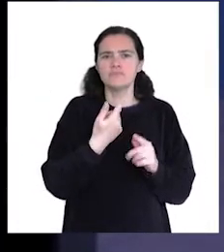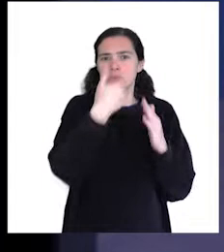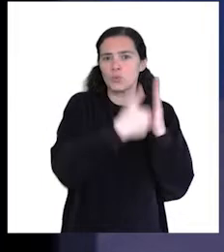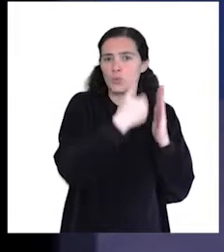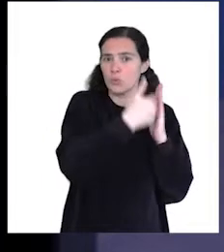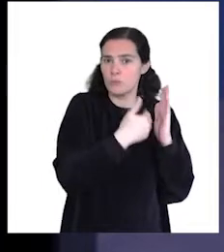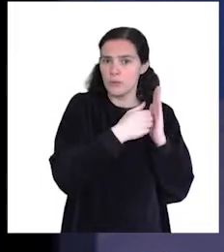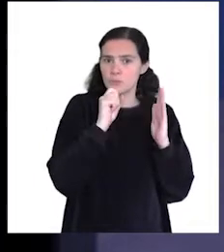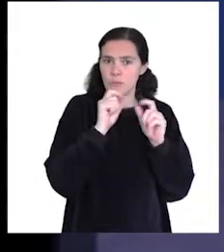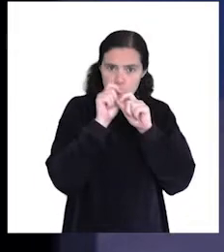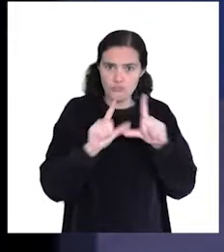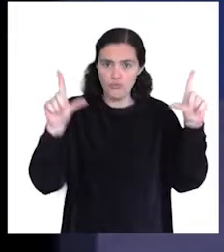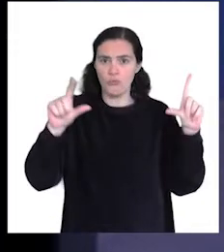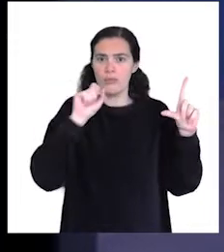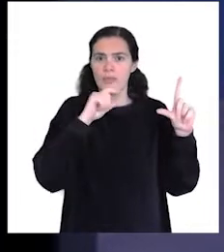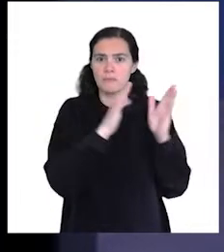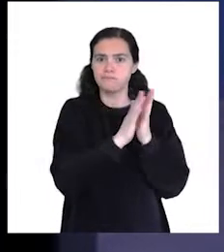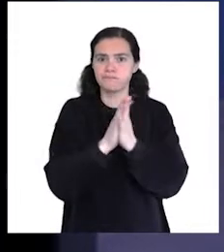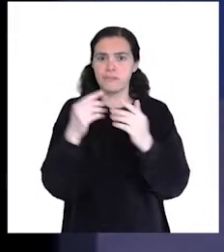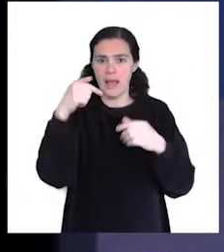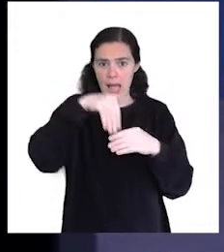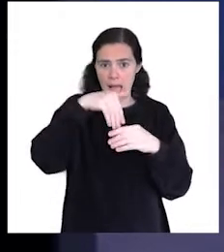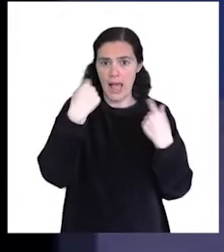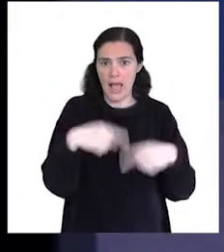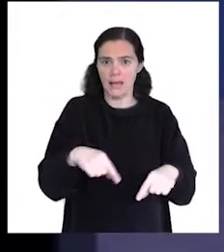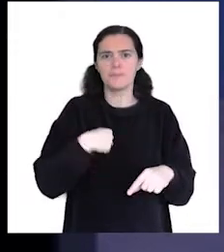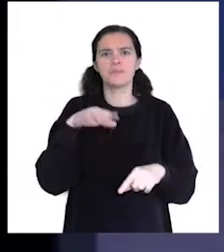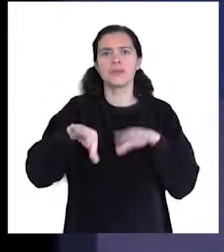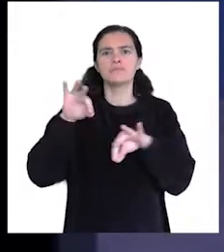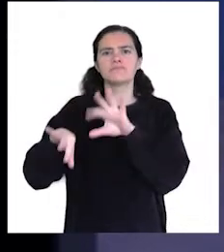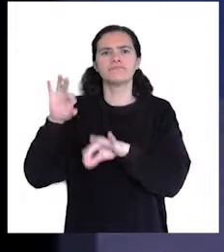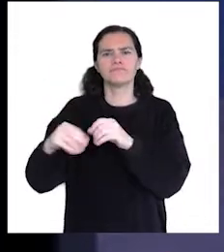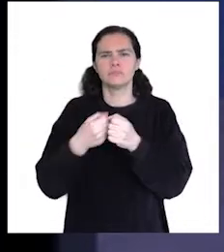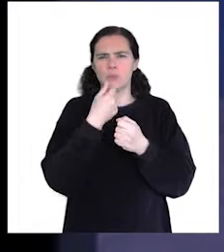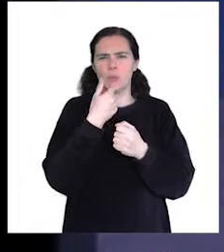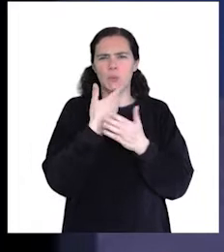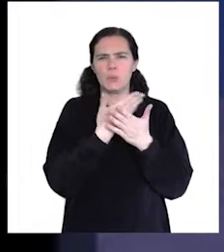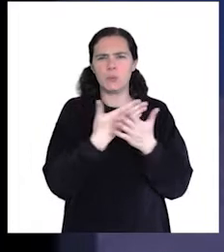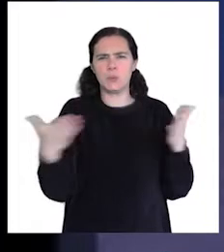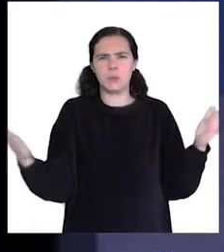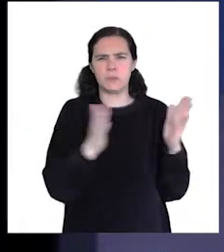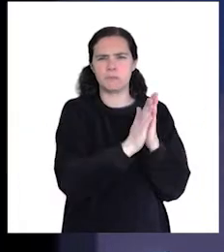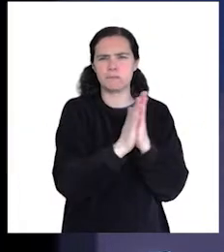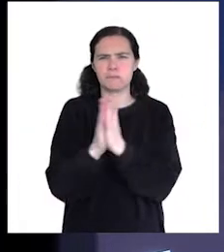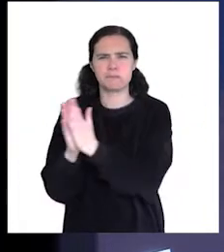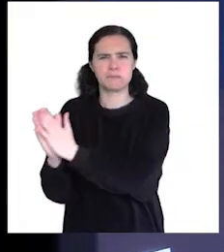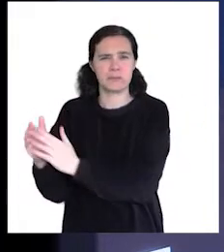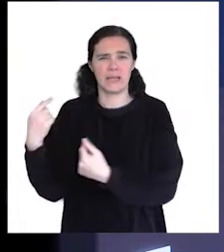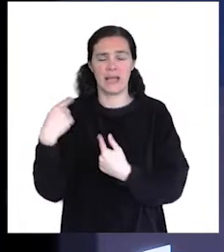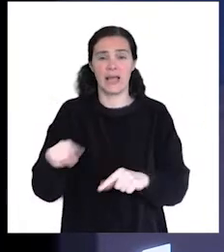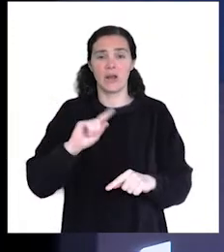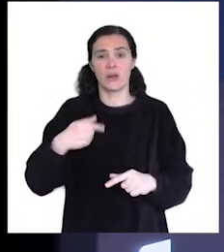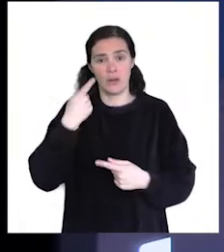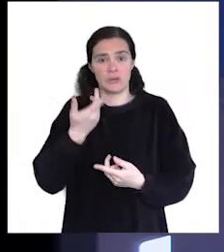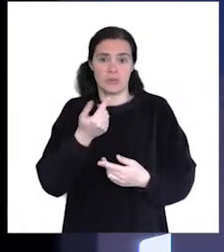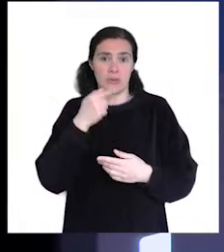conjunto de documentos que compõem o acervo e que, no fundo, resultam de uma seleção do vastíssimo núcleo documental